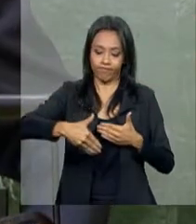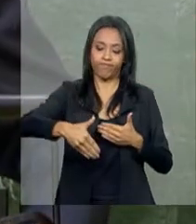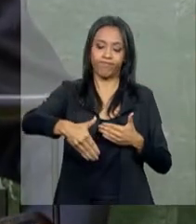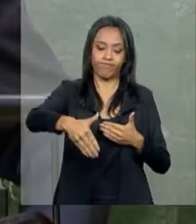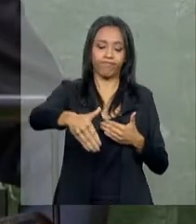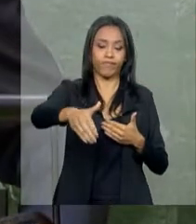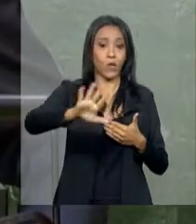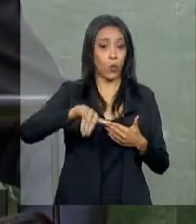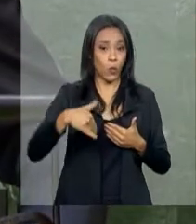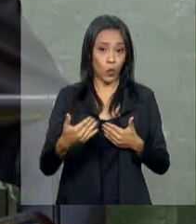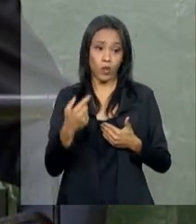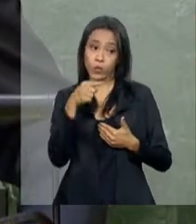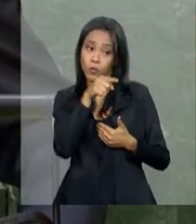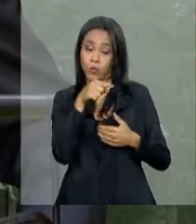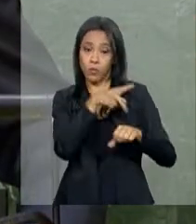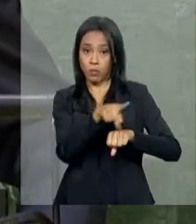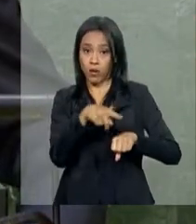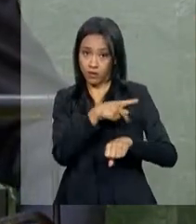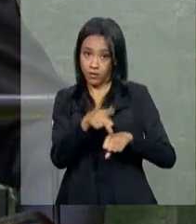nosso país, a Venezuela,